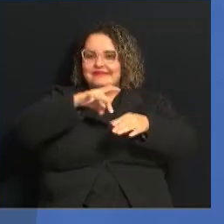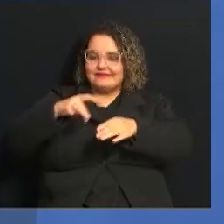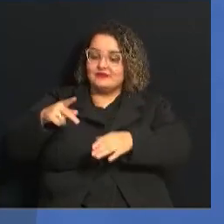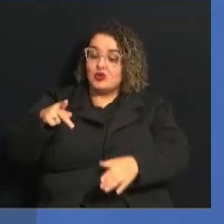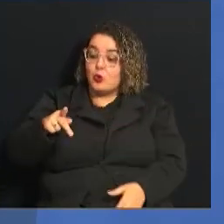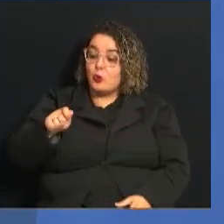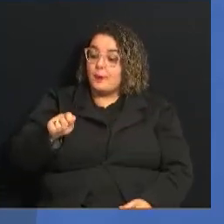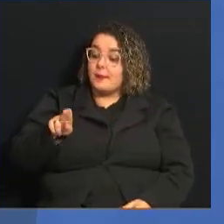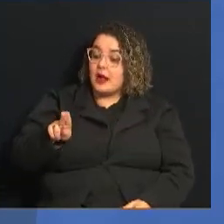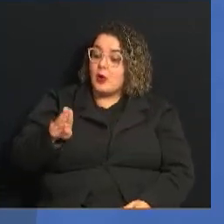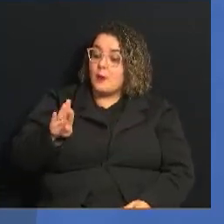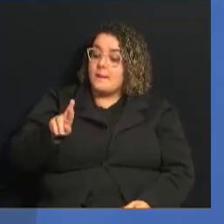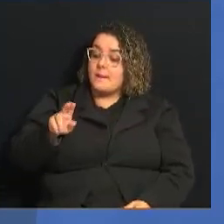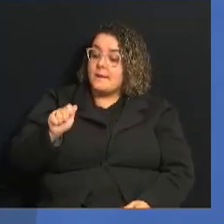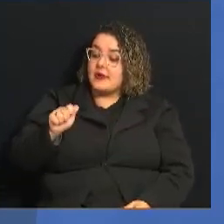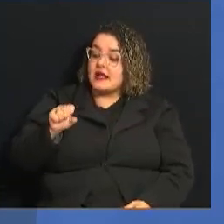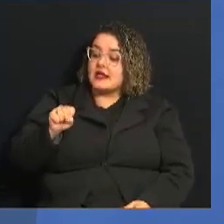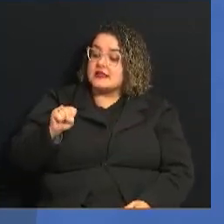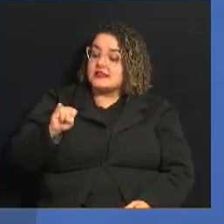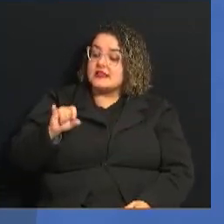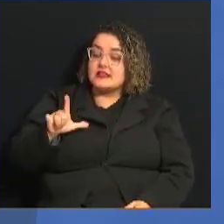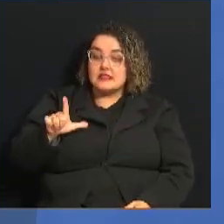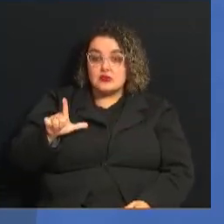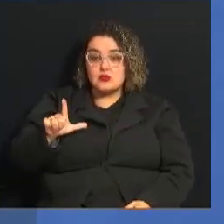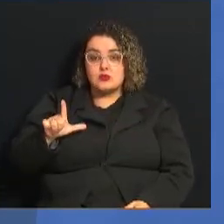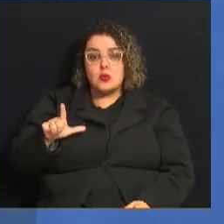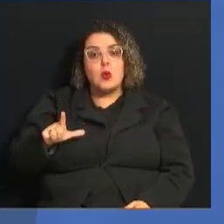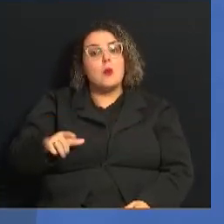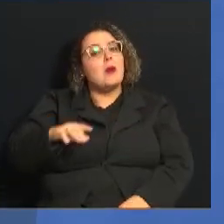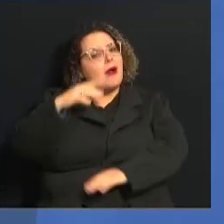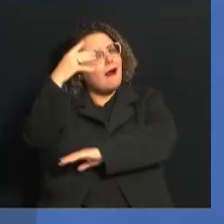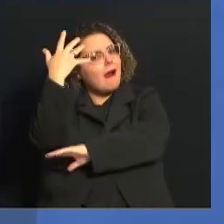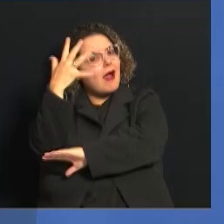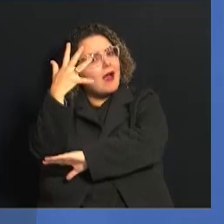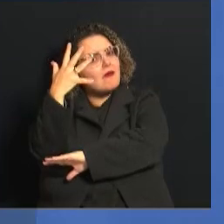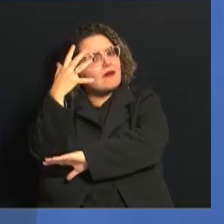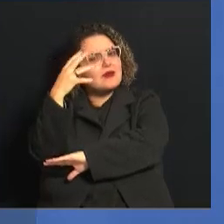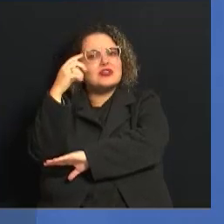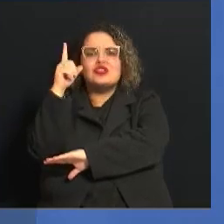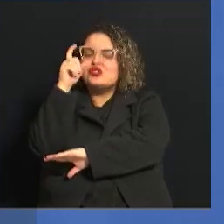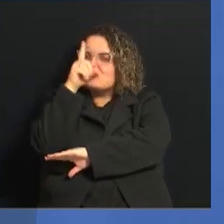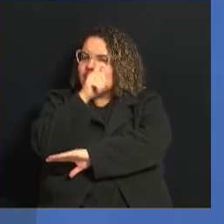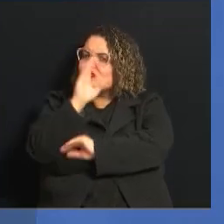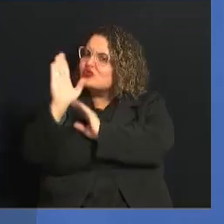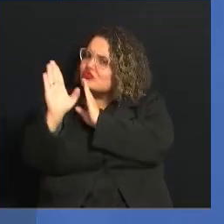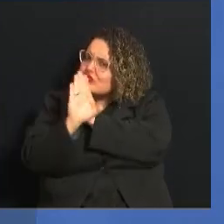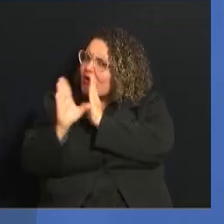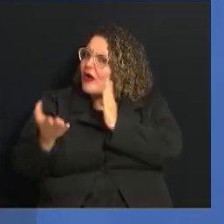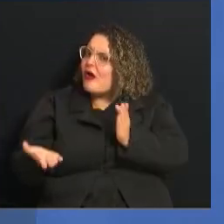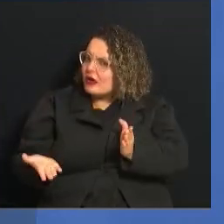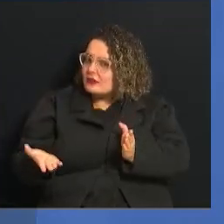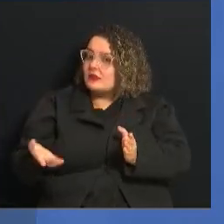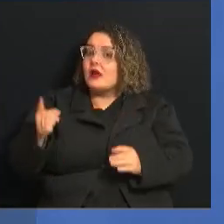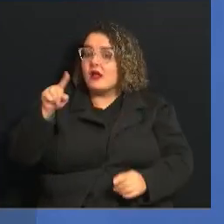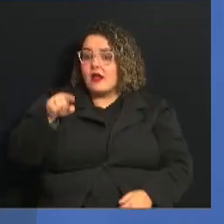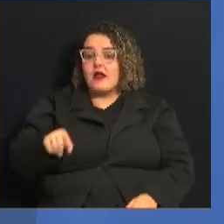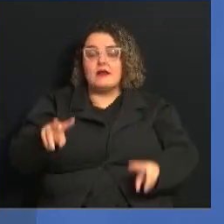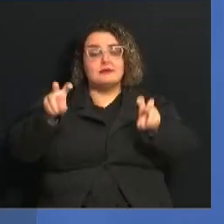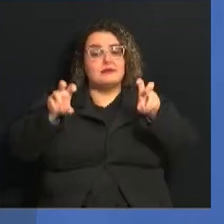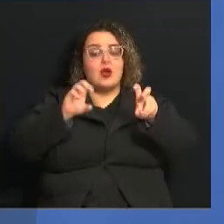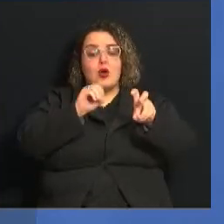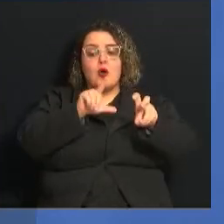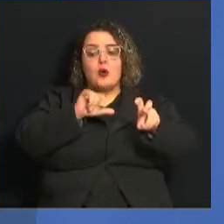pau-brasil árvore que está em extinção no país Este é o objetivo das Olimpíadas em vez de